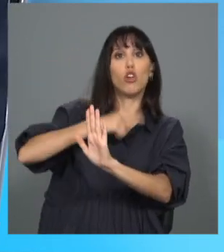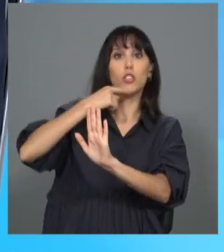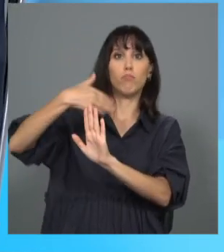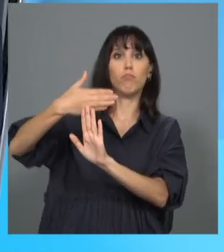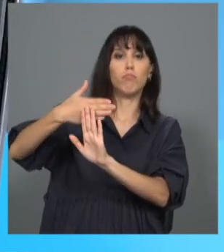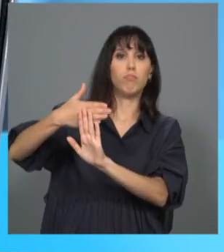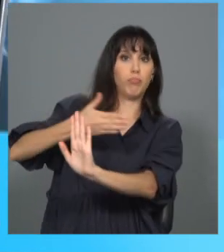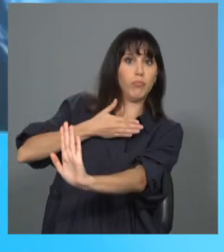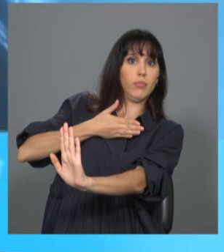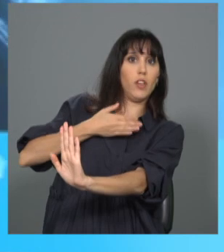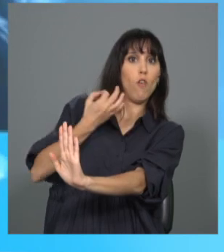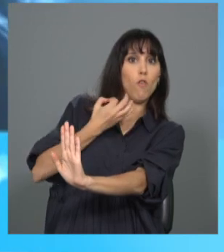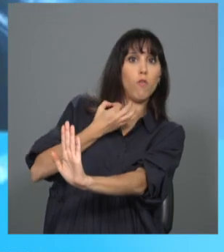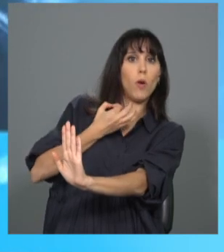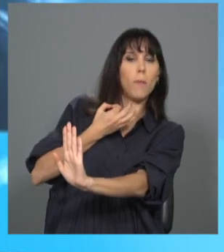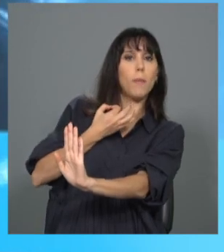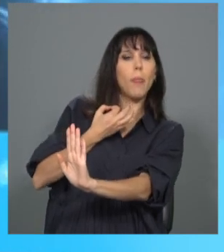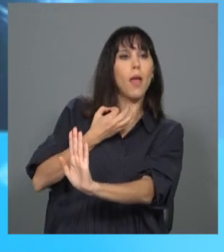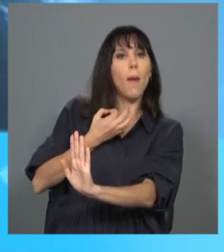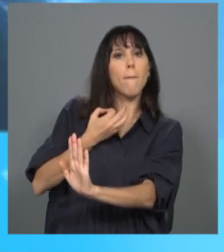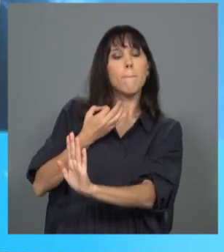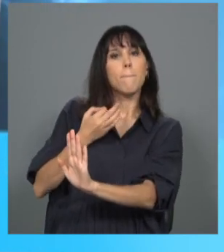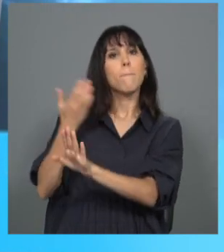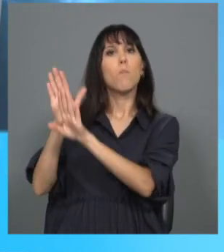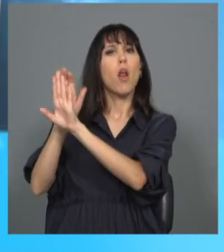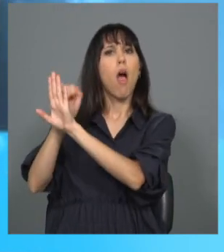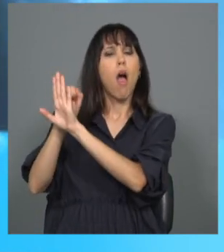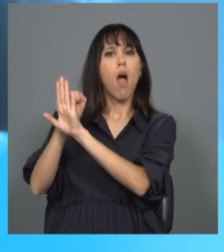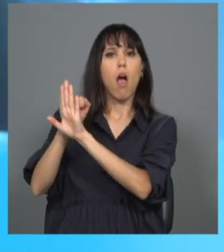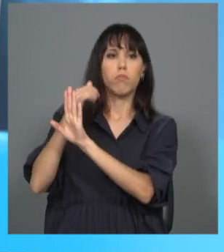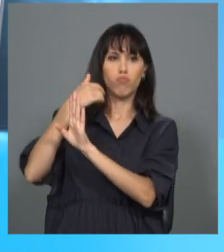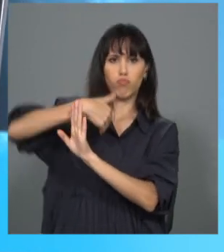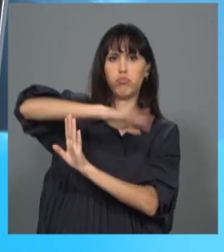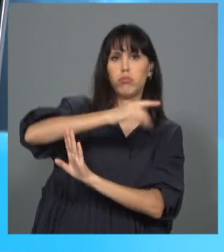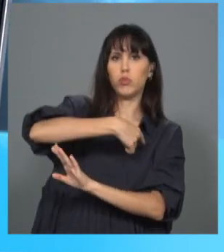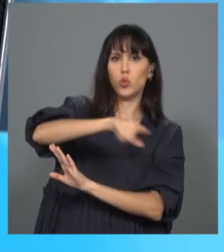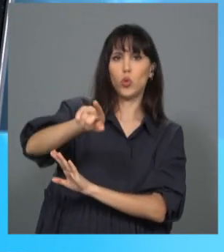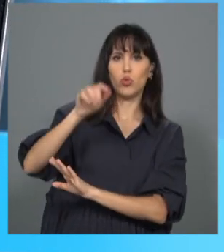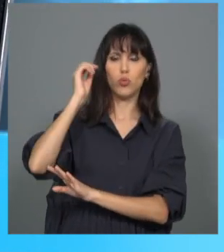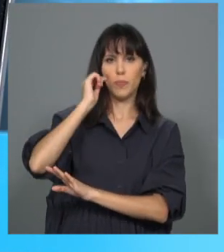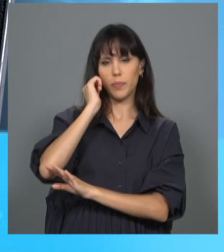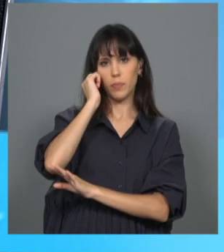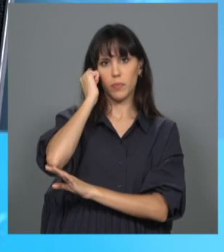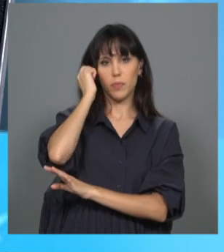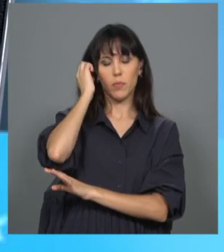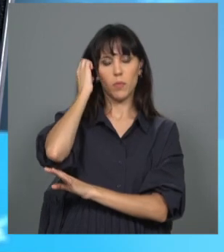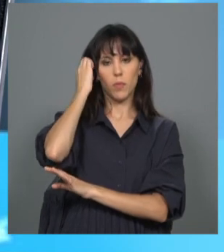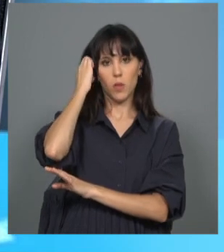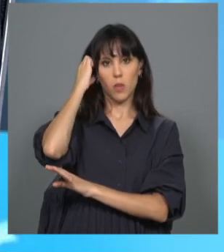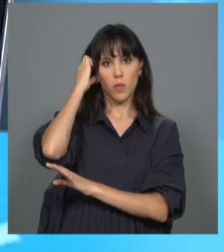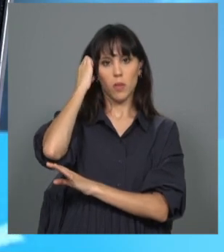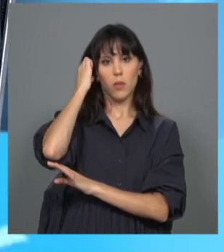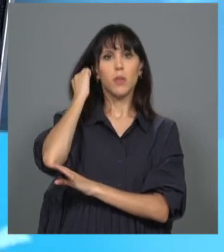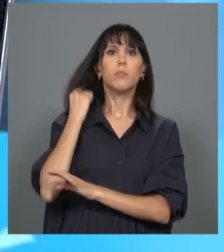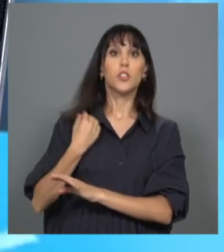afastados, postos à porta, afastai-vos de mim todos os que praticais a iniquidade. Ora bem, o que é que está em causa, de